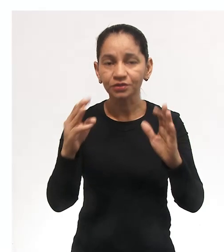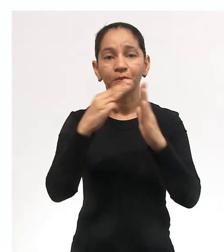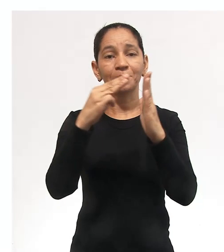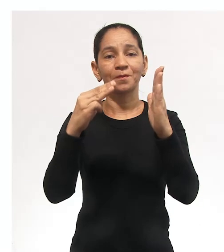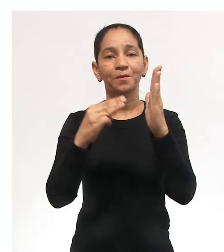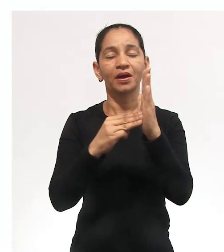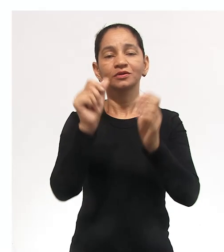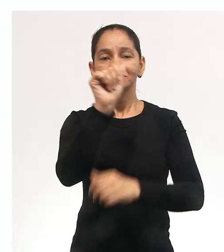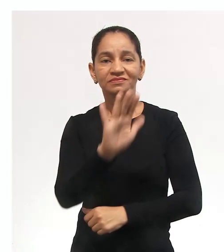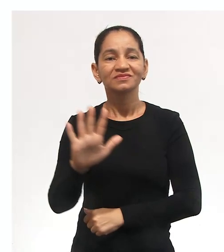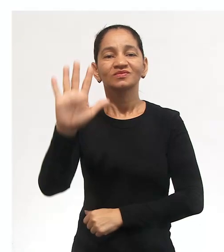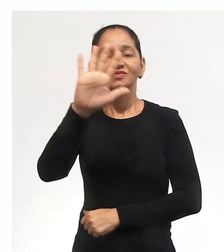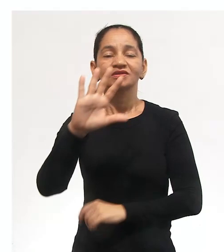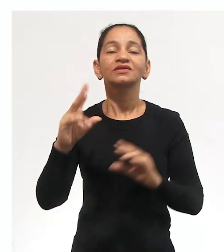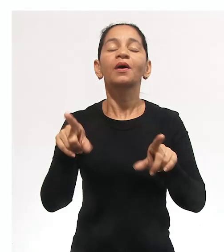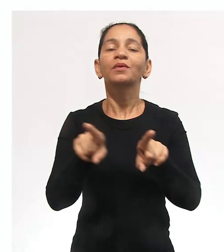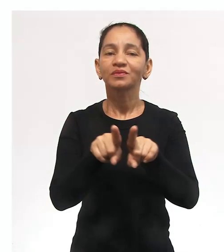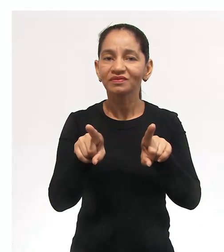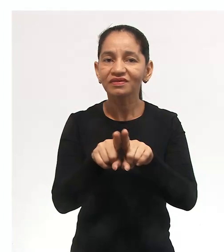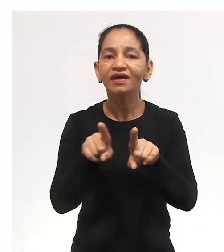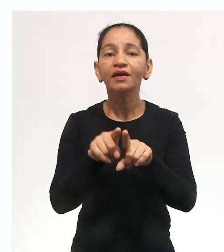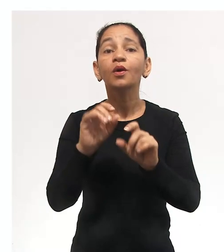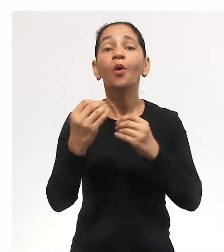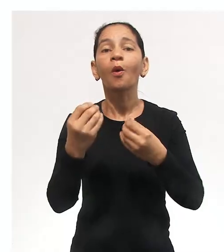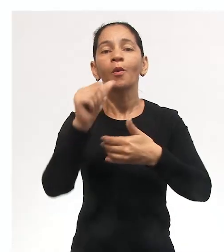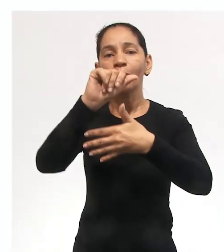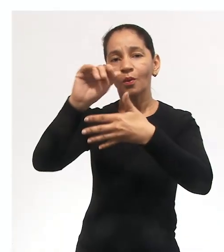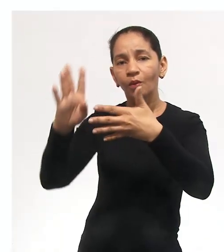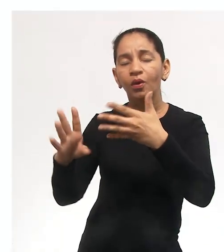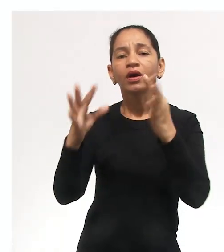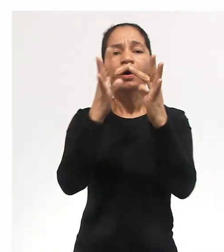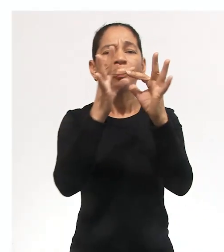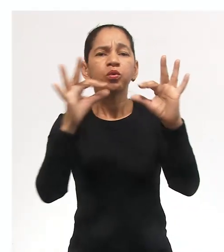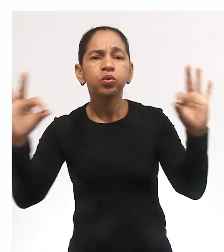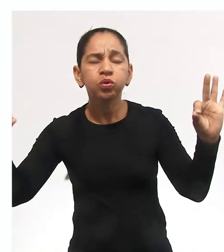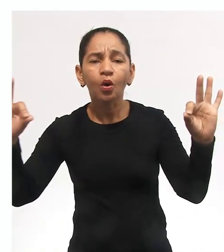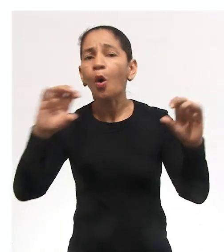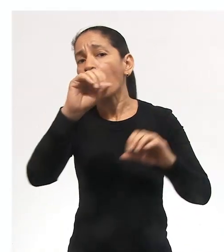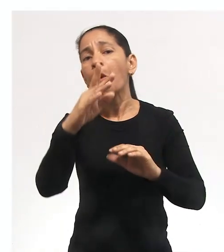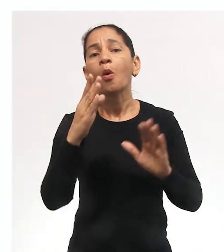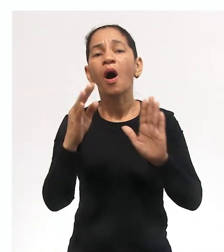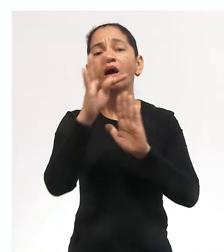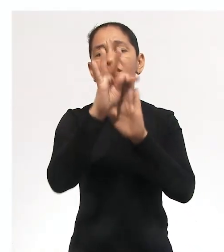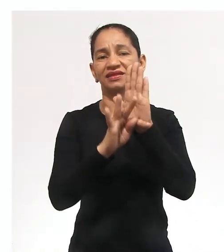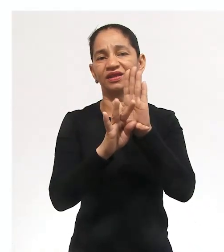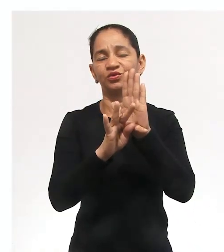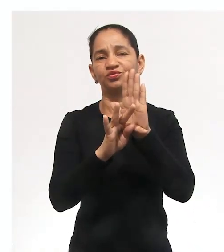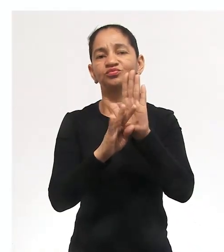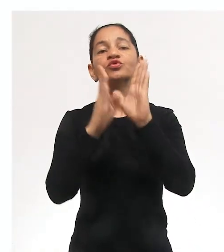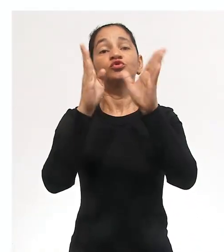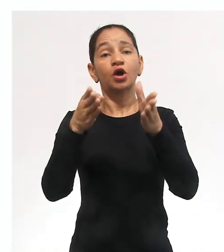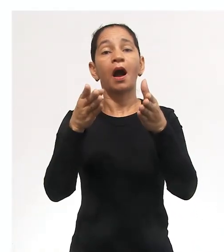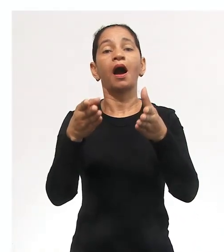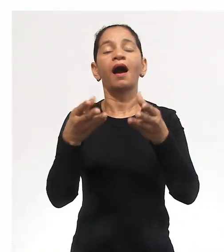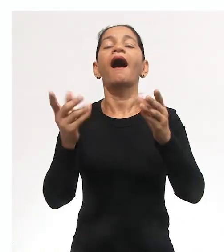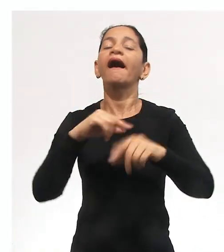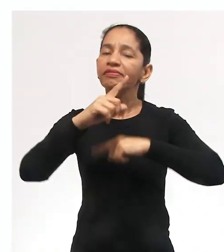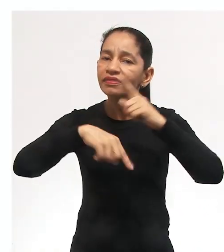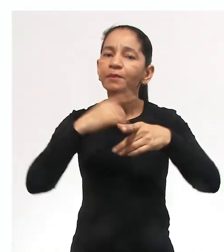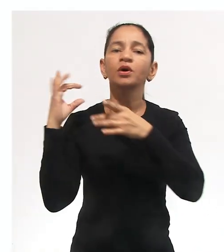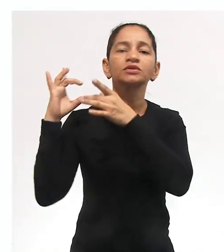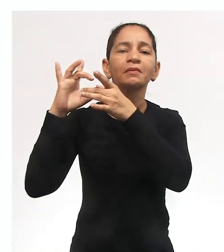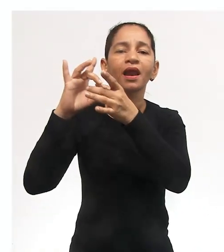Método global. Conto ou historieta. A alfabetização ocorre por uma frase mais completa ou um texto, para que haja